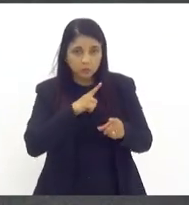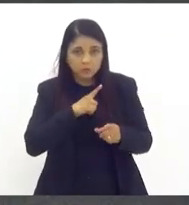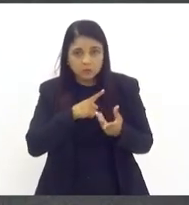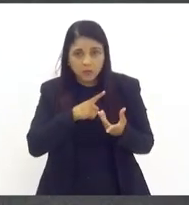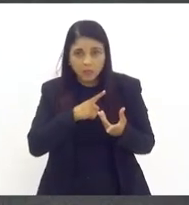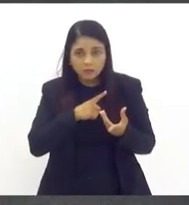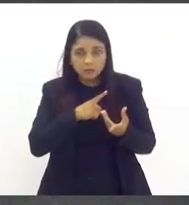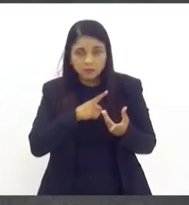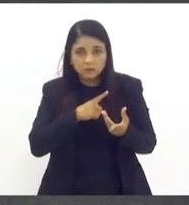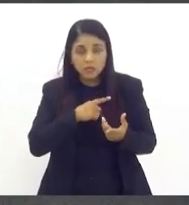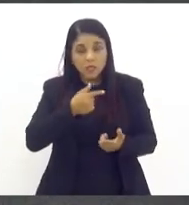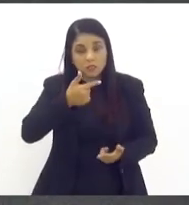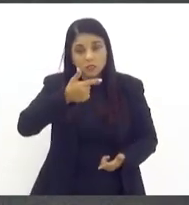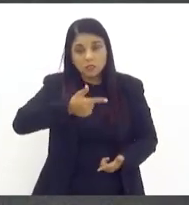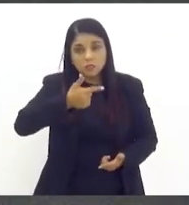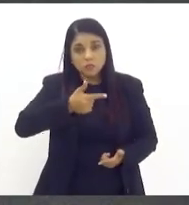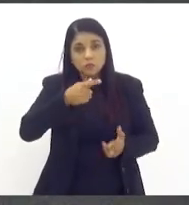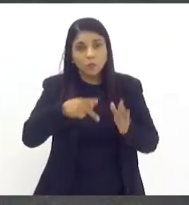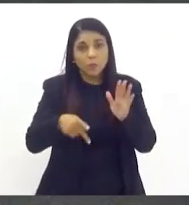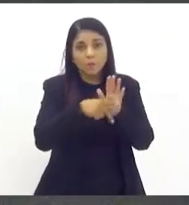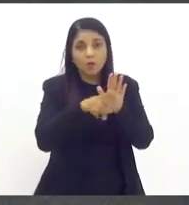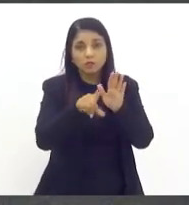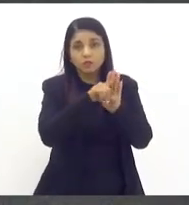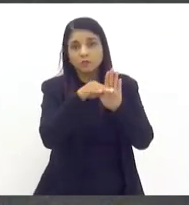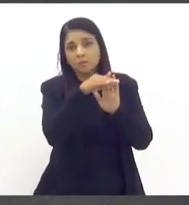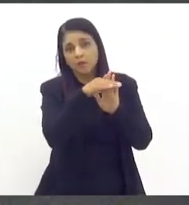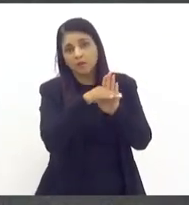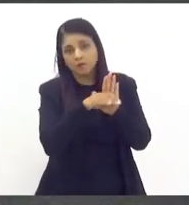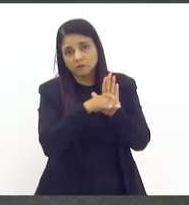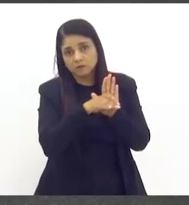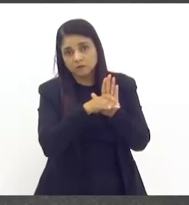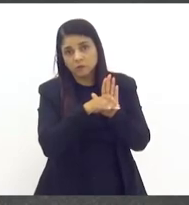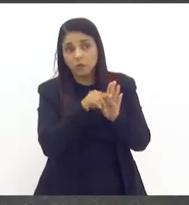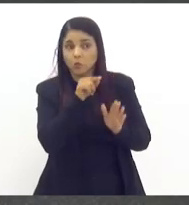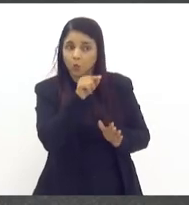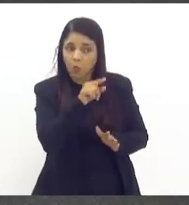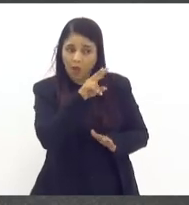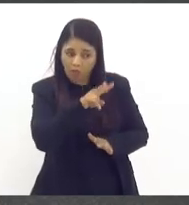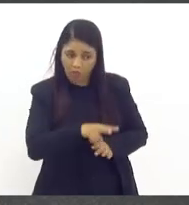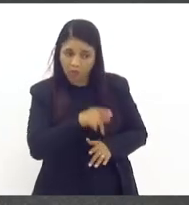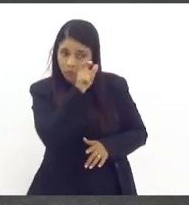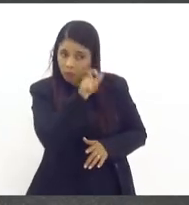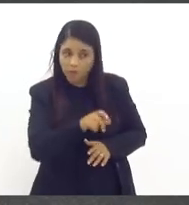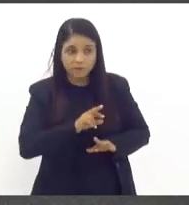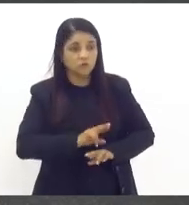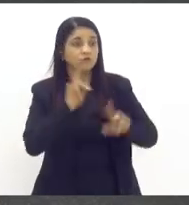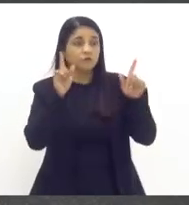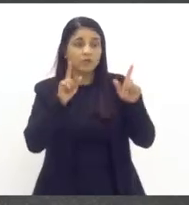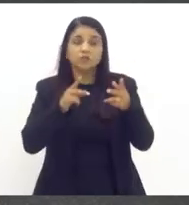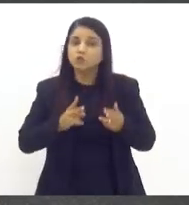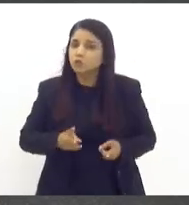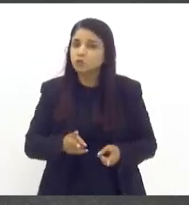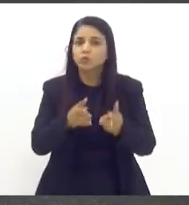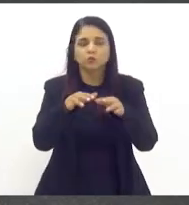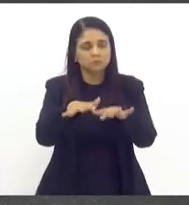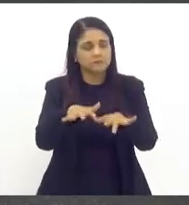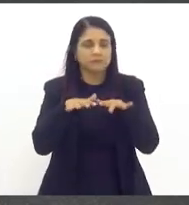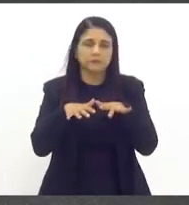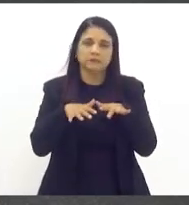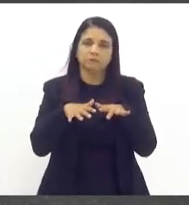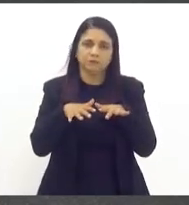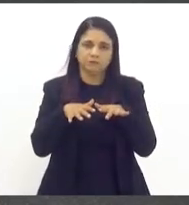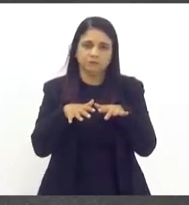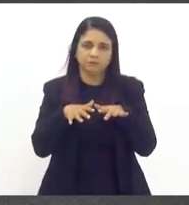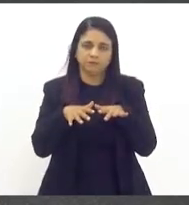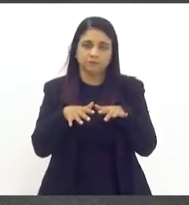nós estamos no segundo projeto em Pauta ainda e volta na questão do Senhor todas as sessões têm sido assim então tá virando